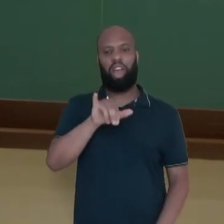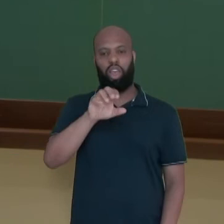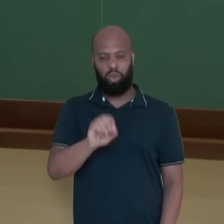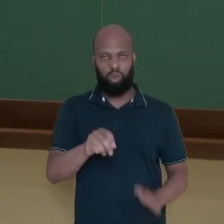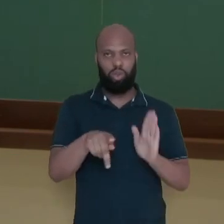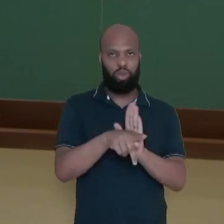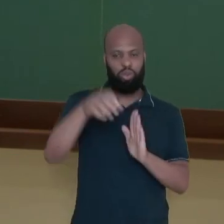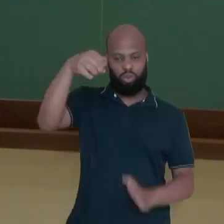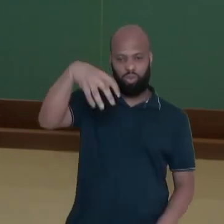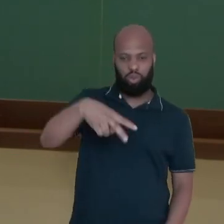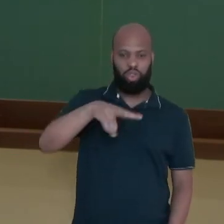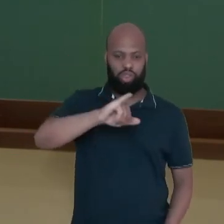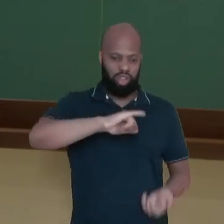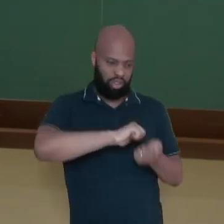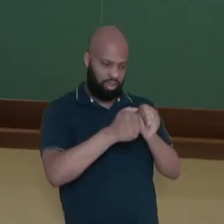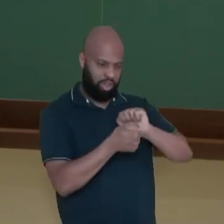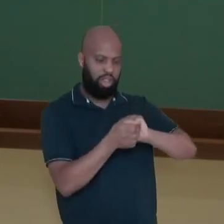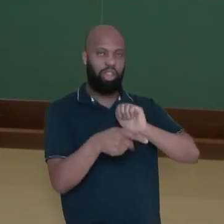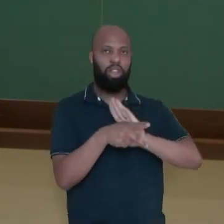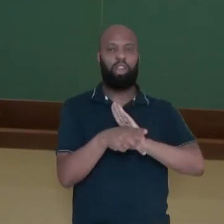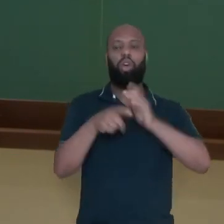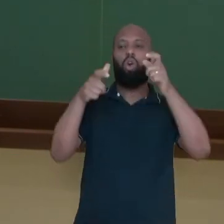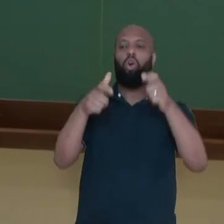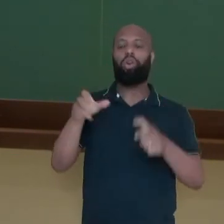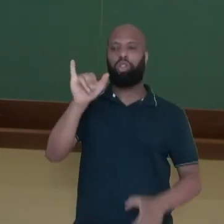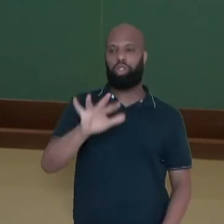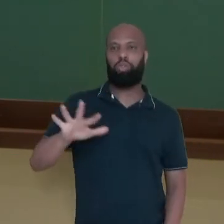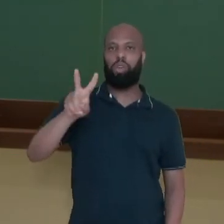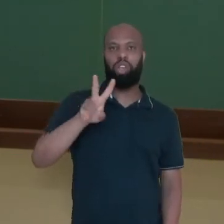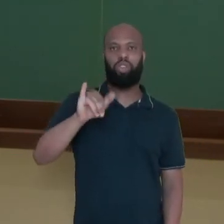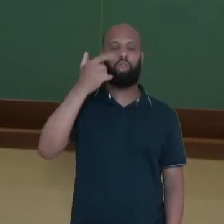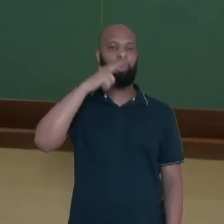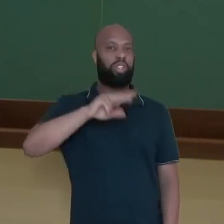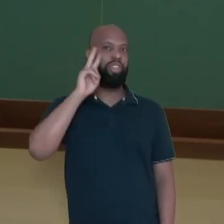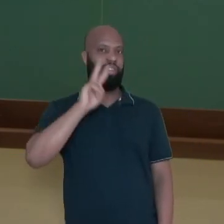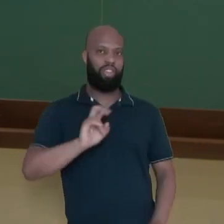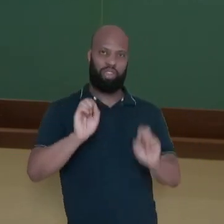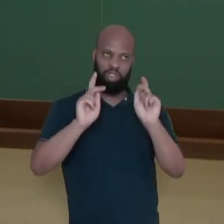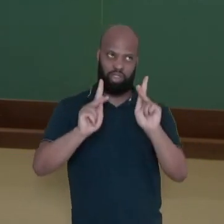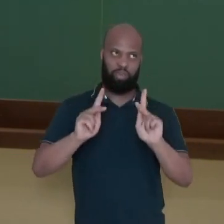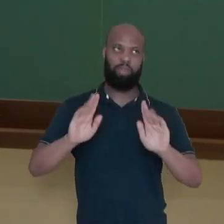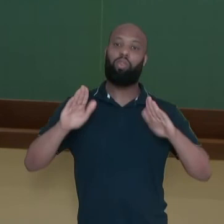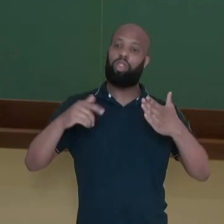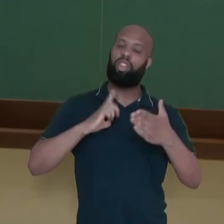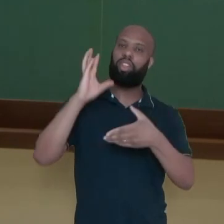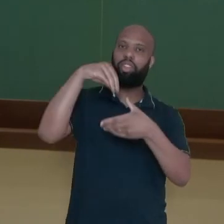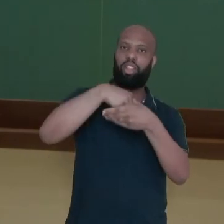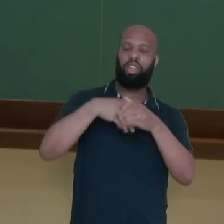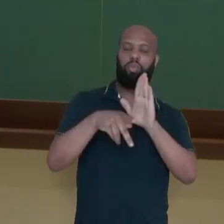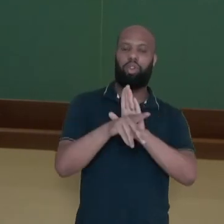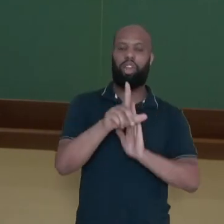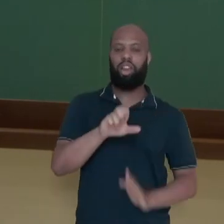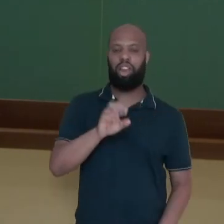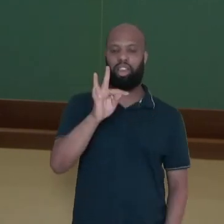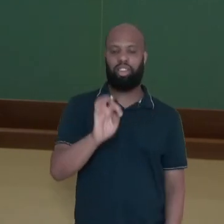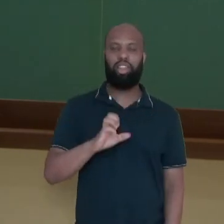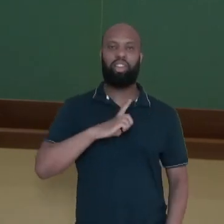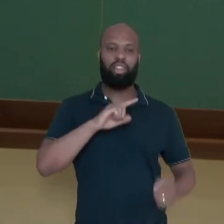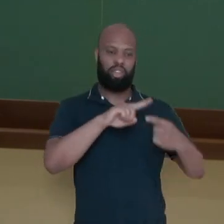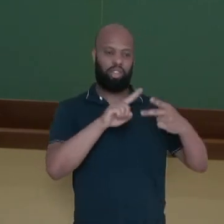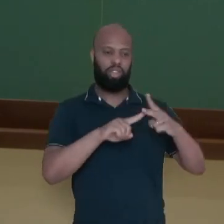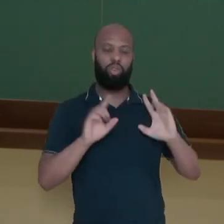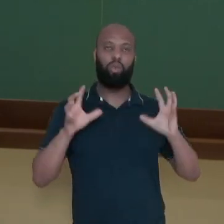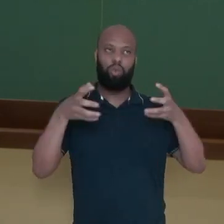para ajustar a posição da imagem, para que você consiga enxergar. Dentro das lentes, nós temos os dois grupos,